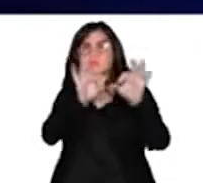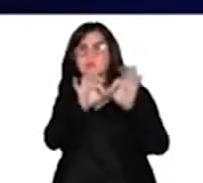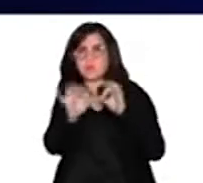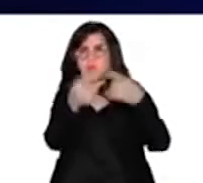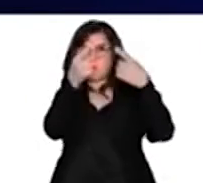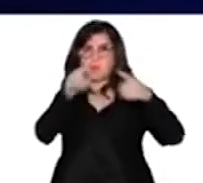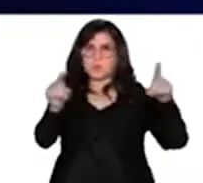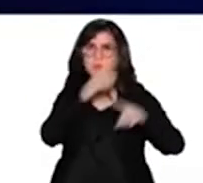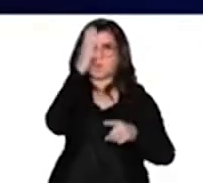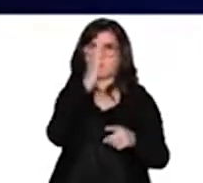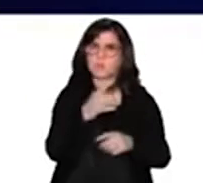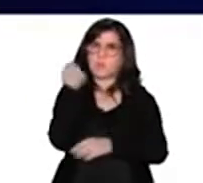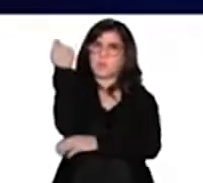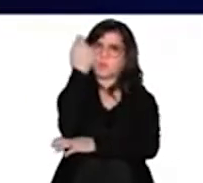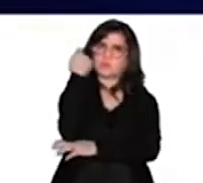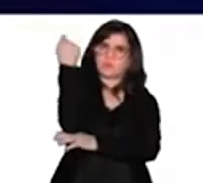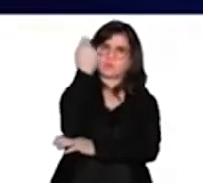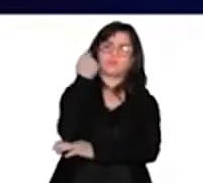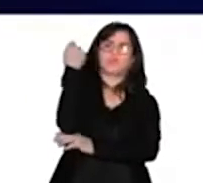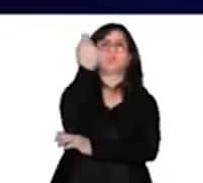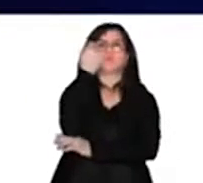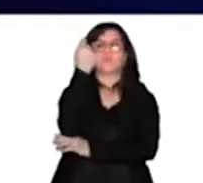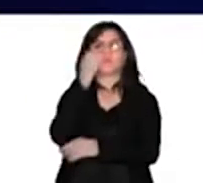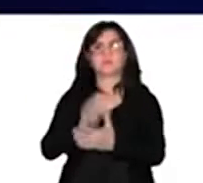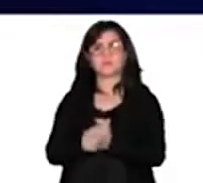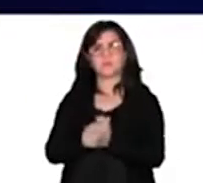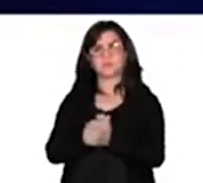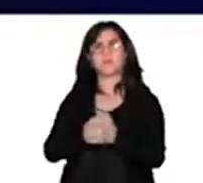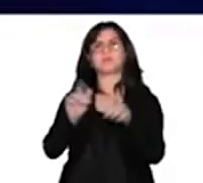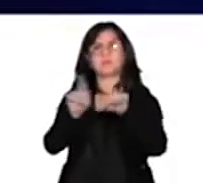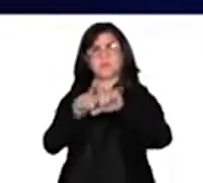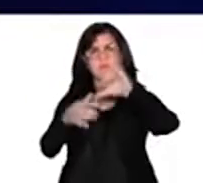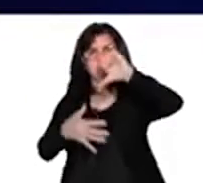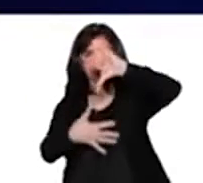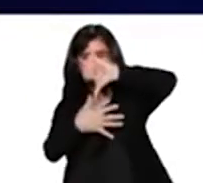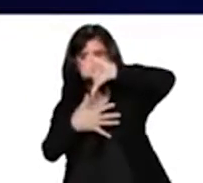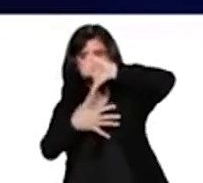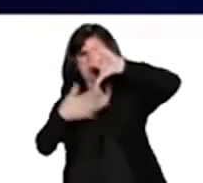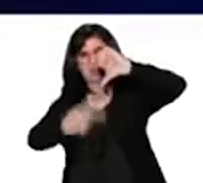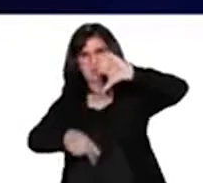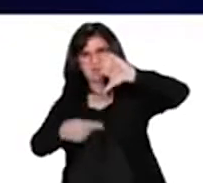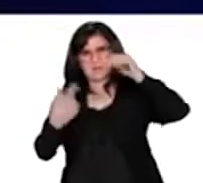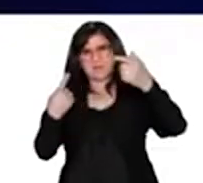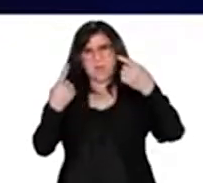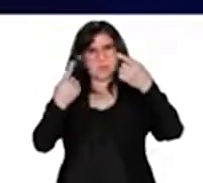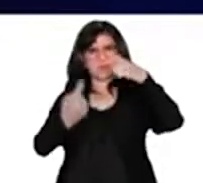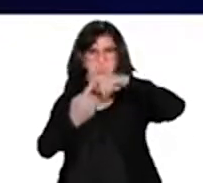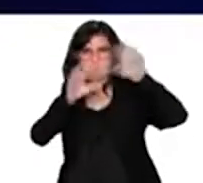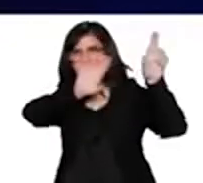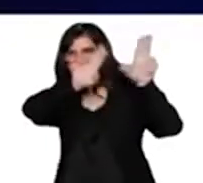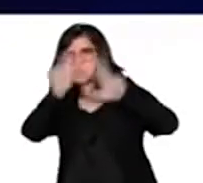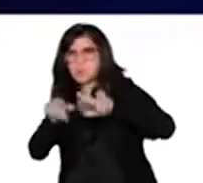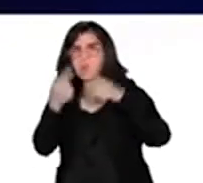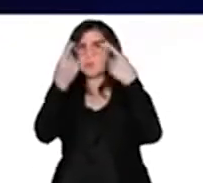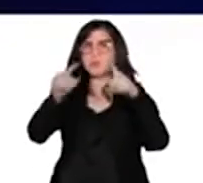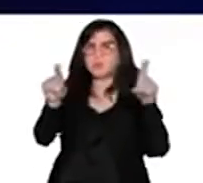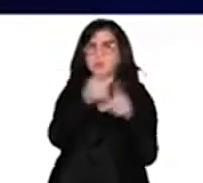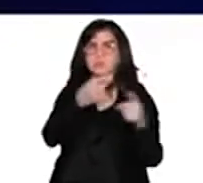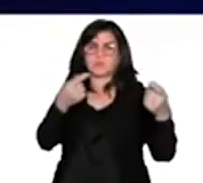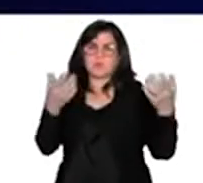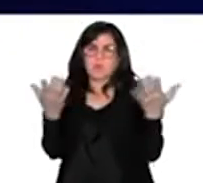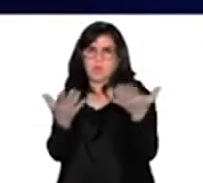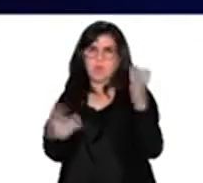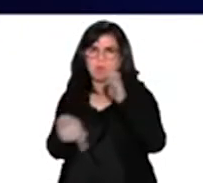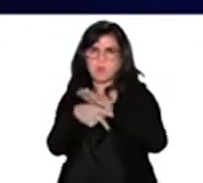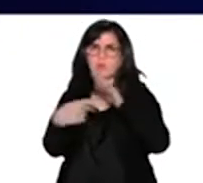música brasileira, gauchesca e latino-americana. Agora, esses ritmos que eu vou tocar aqui para vocês também